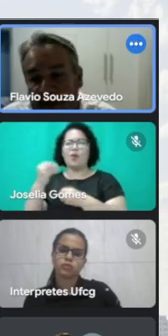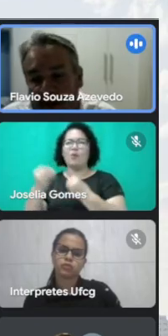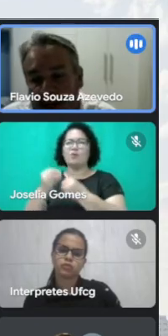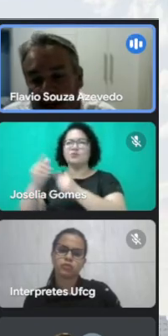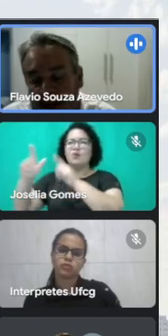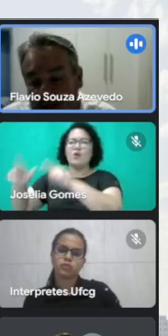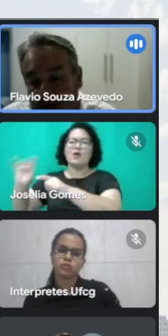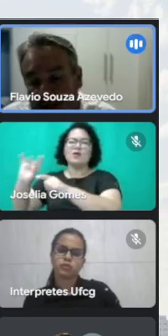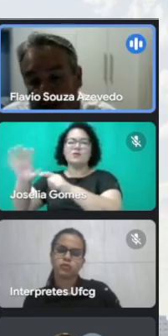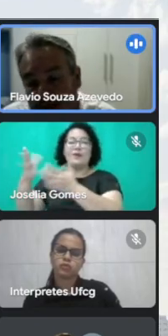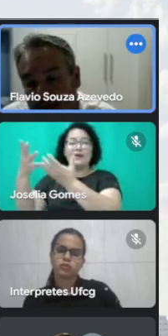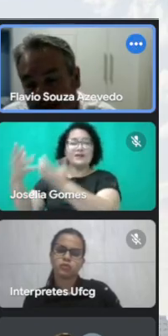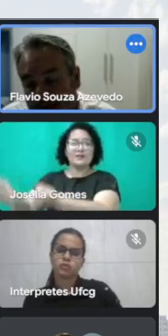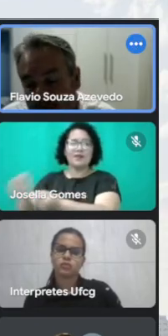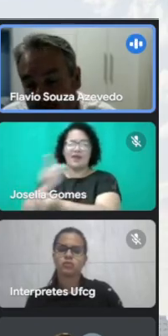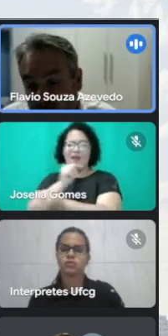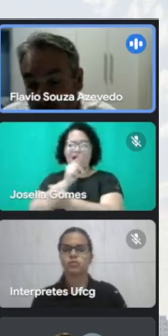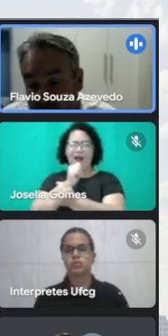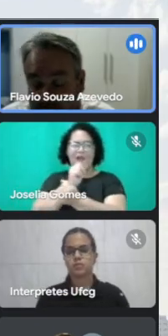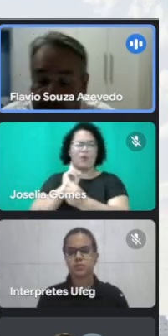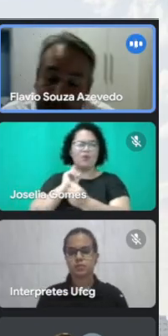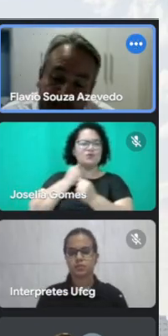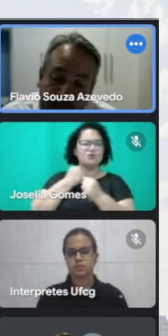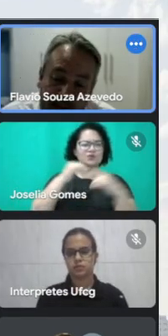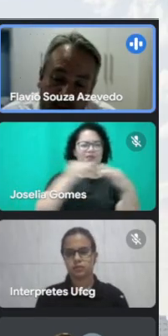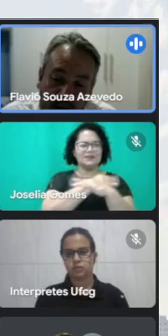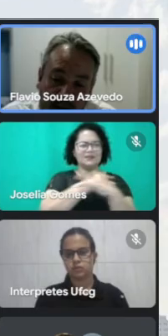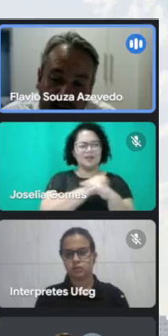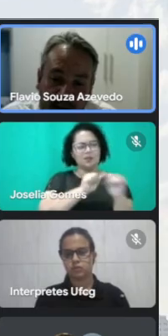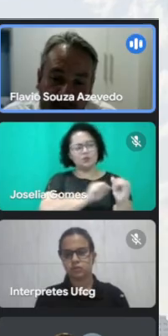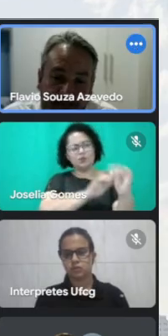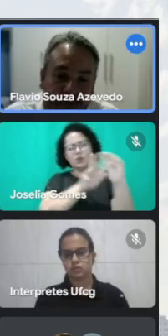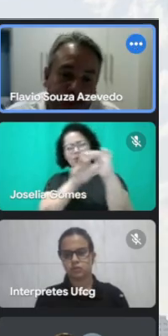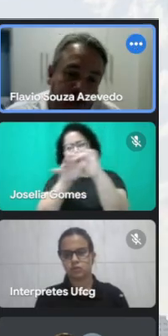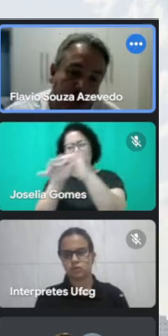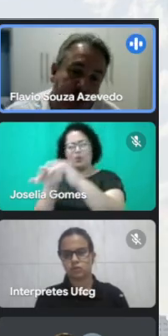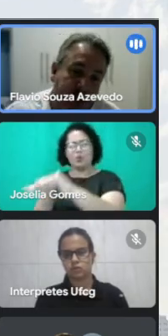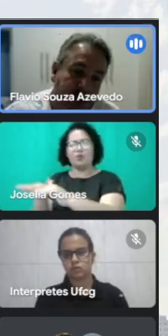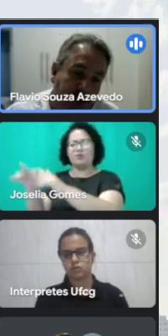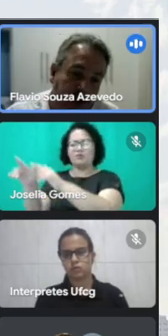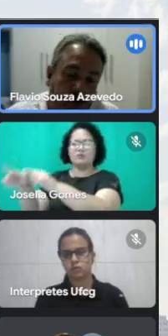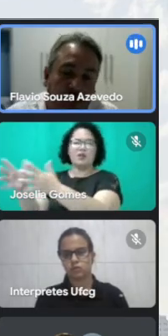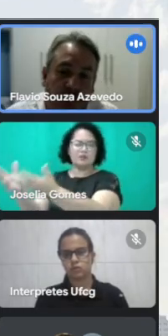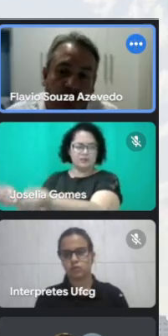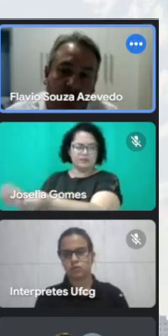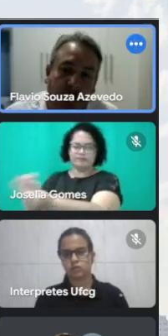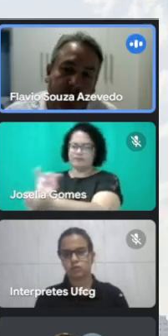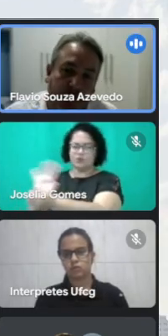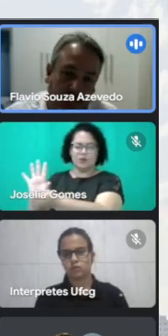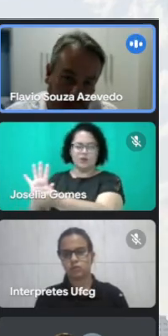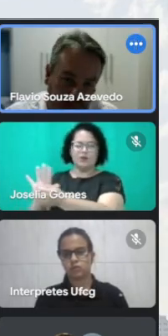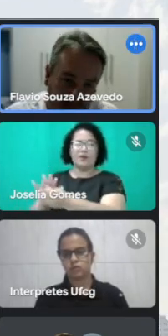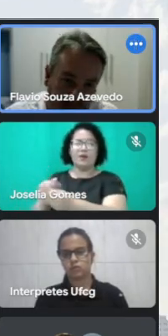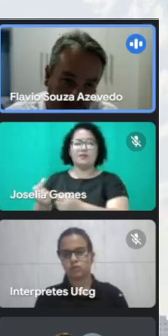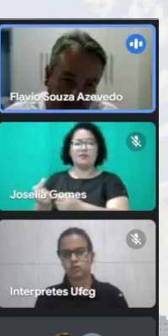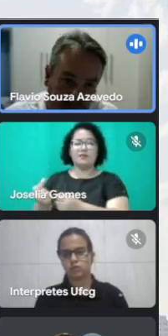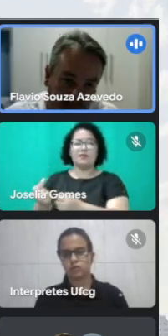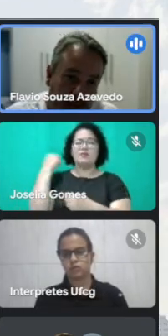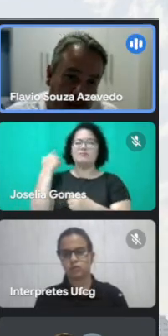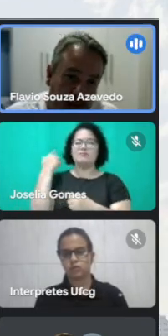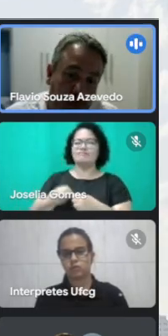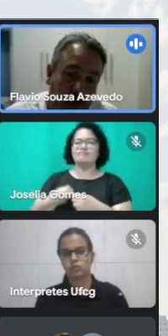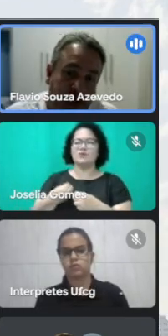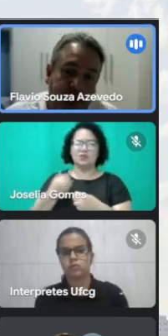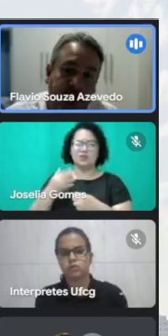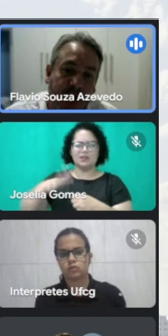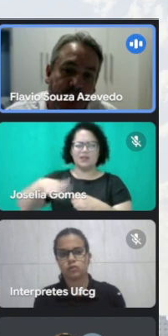né, essas águas residuais que são utilizadas. Não existia, né, pelo menos nas áreas